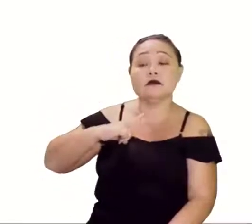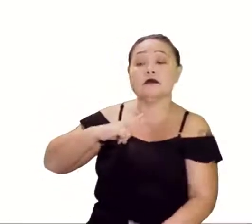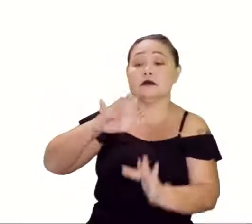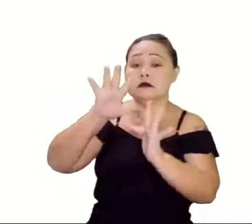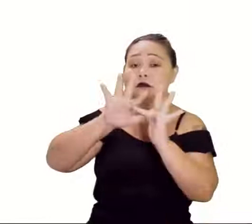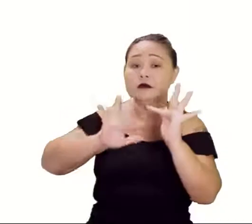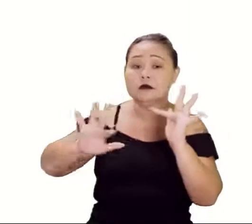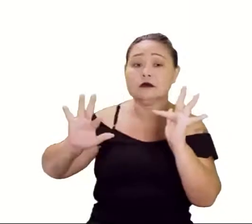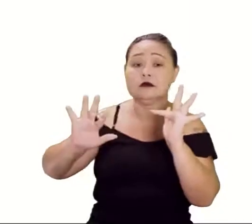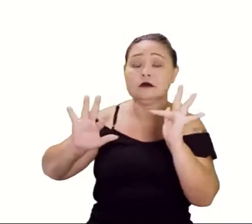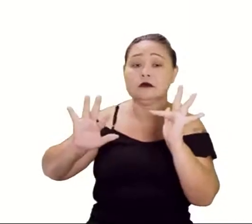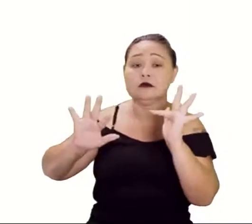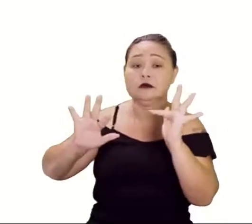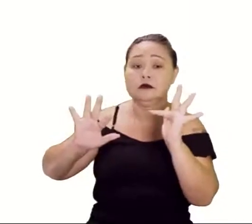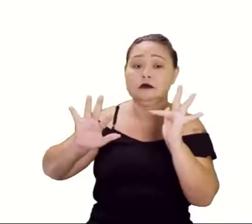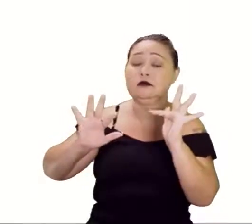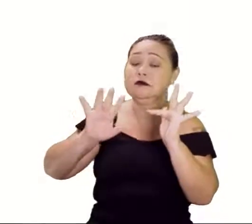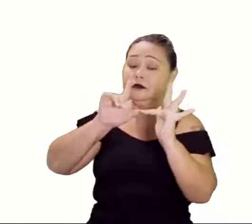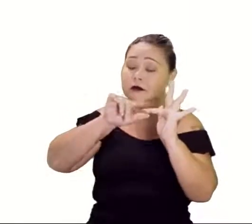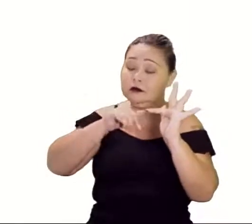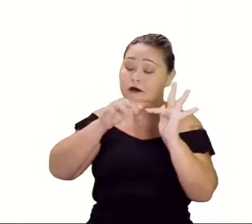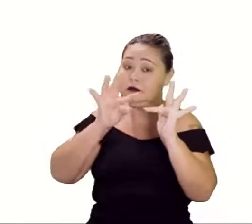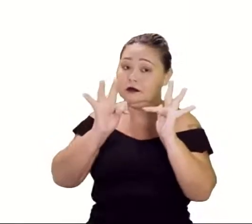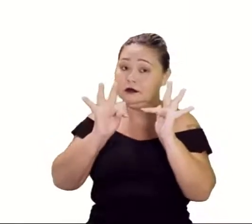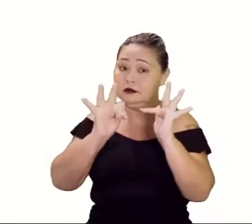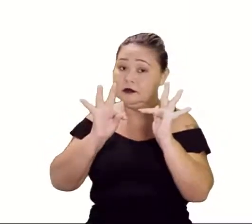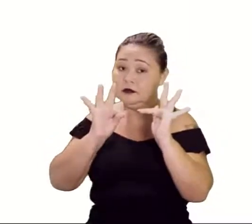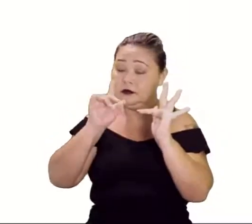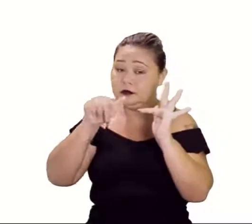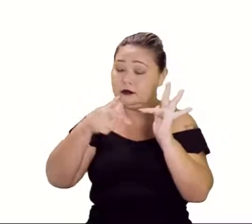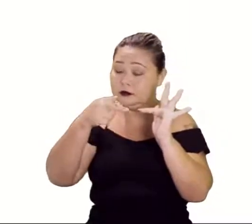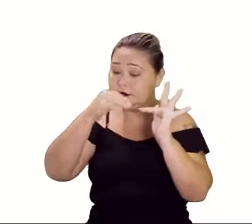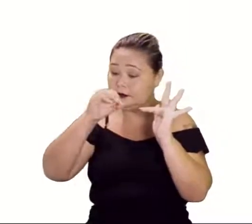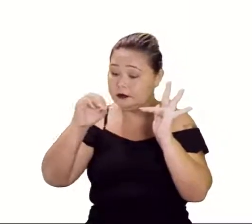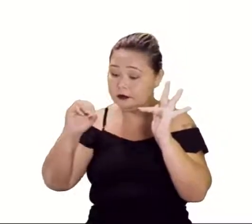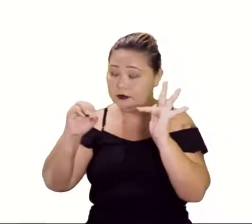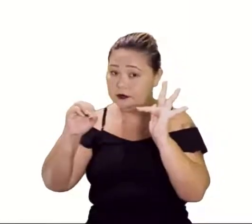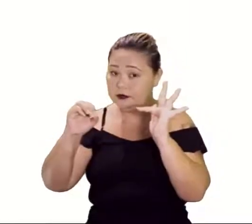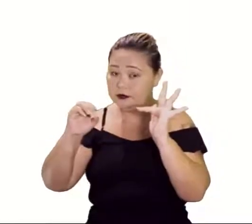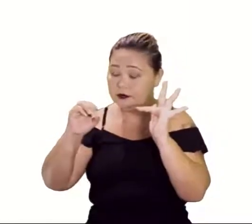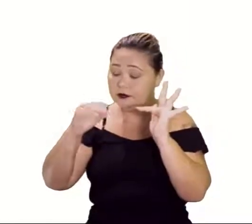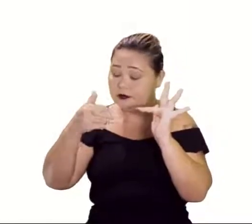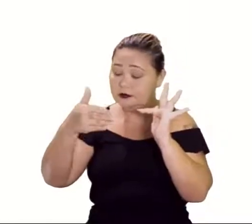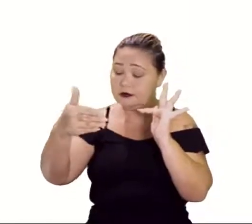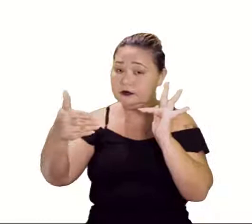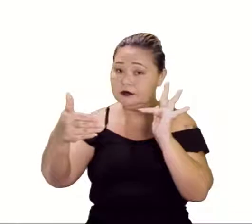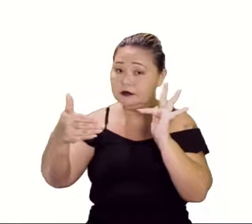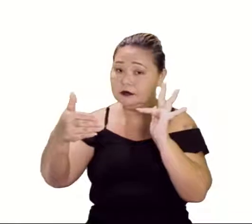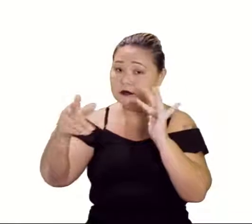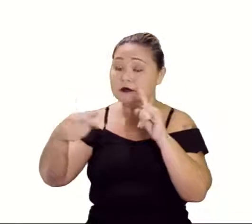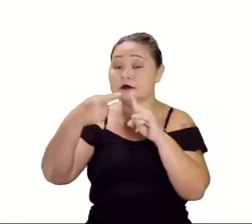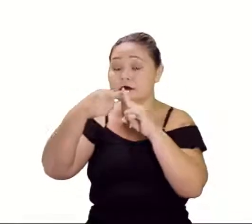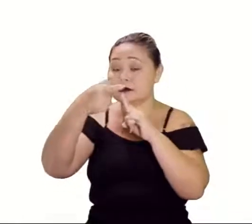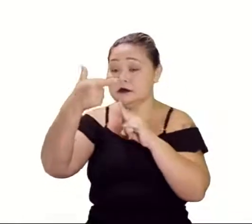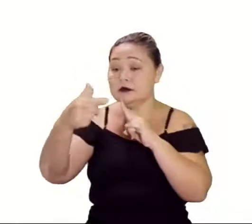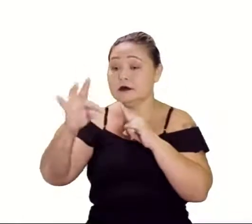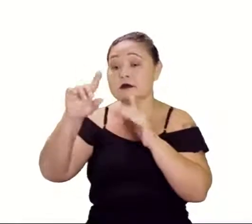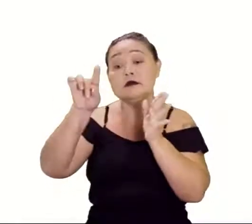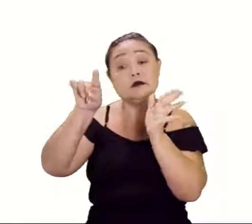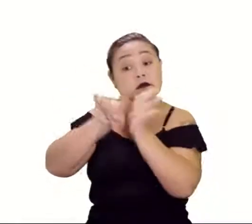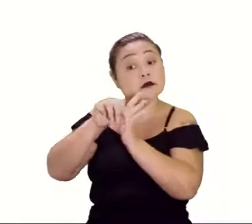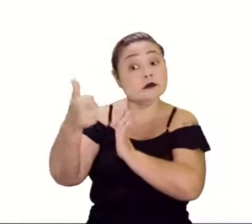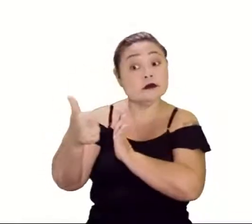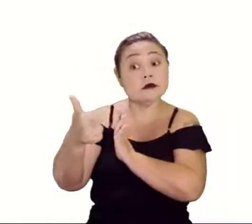função do tipo, né? F de T, eu posso dizer que é 700, que é a inicial, vezes 2 elevado a T menos